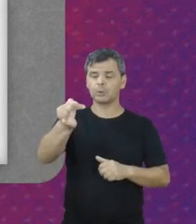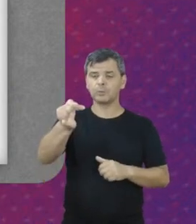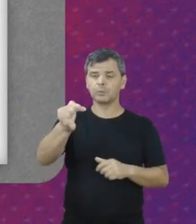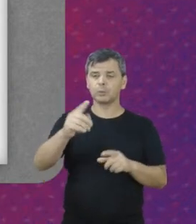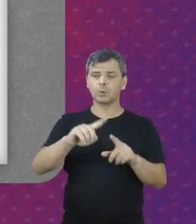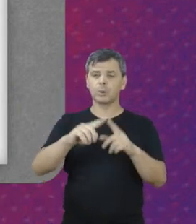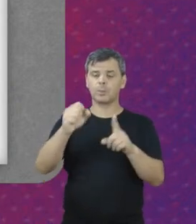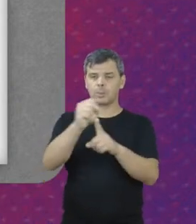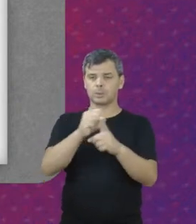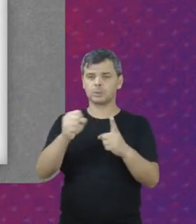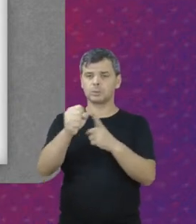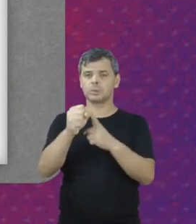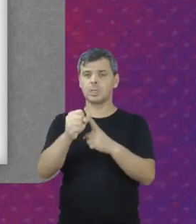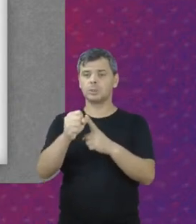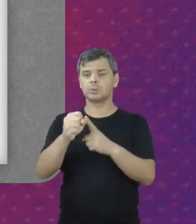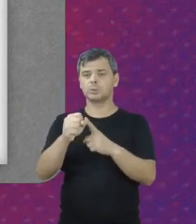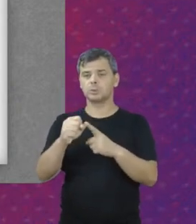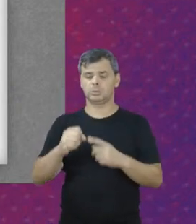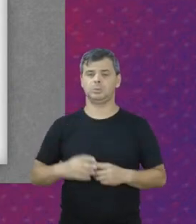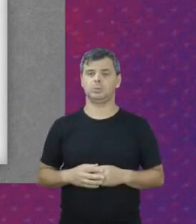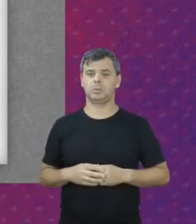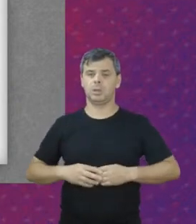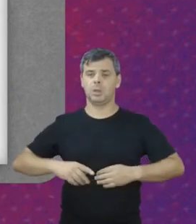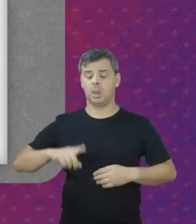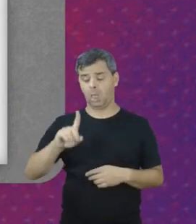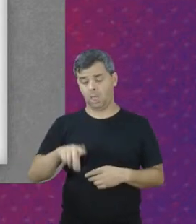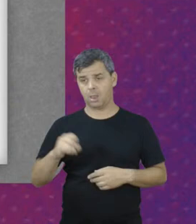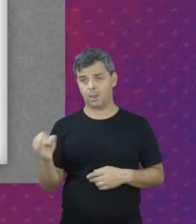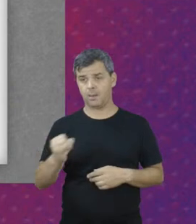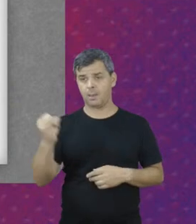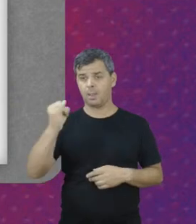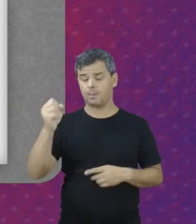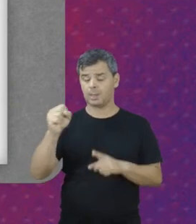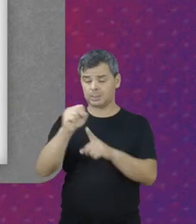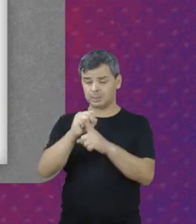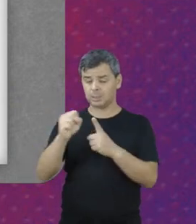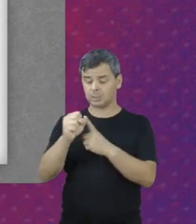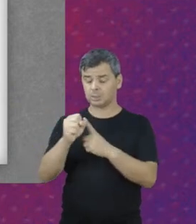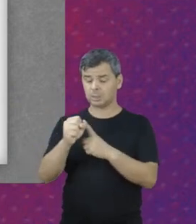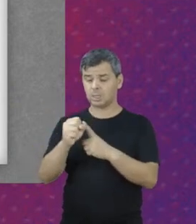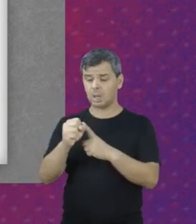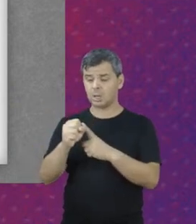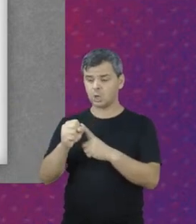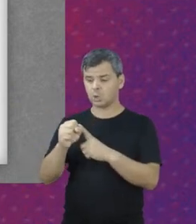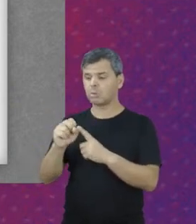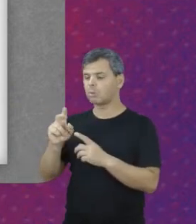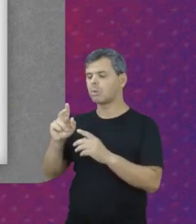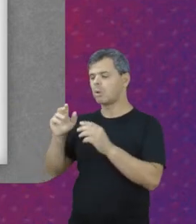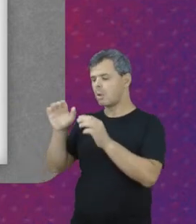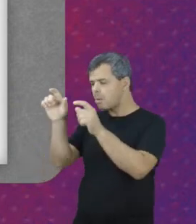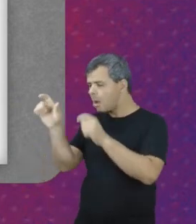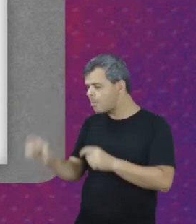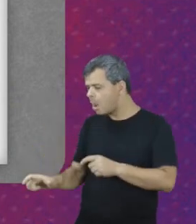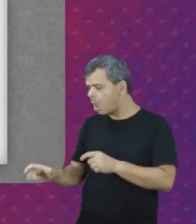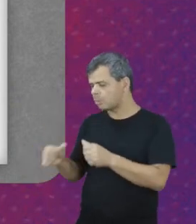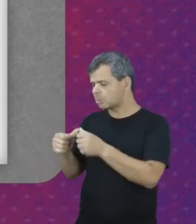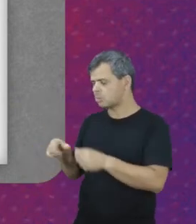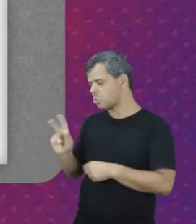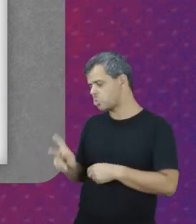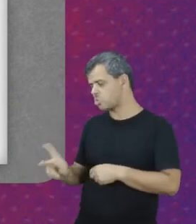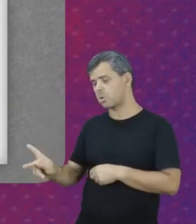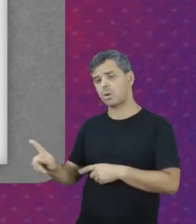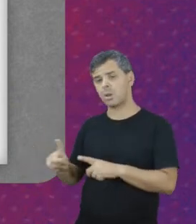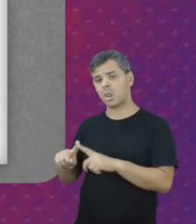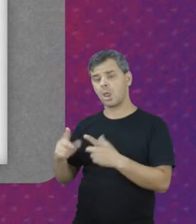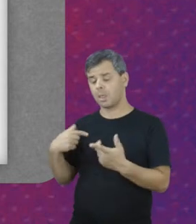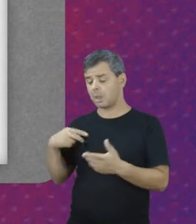para a sociedade de classe. Então, é importante, né, para a sociedade manter as mulheres ali da,